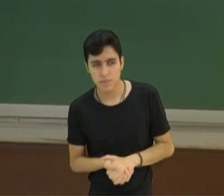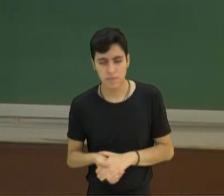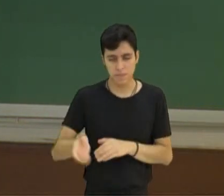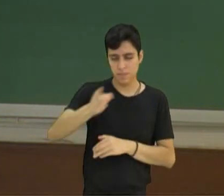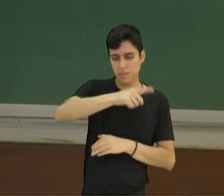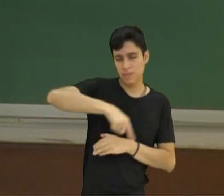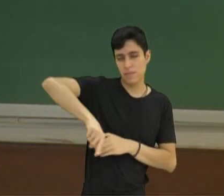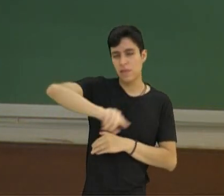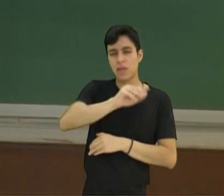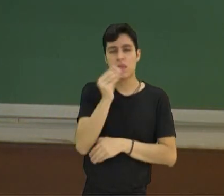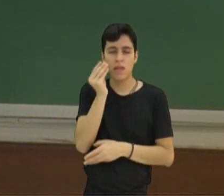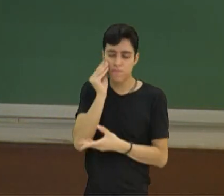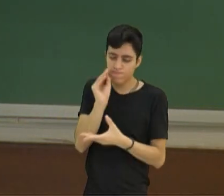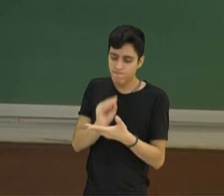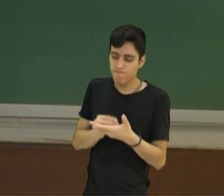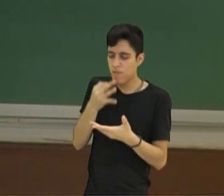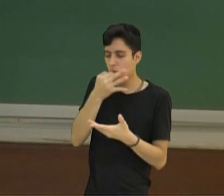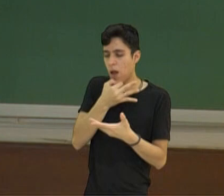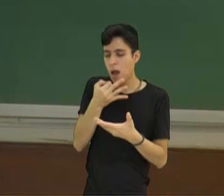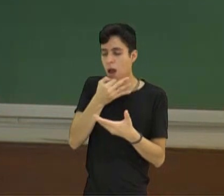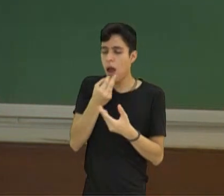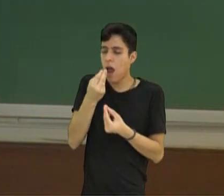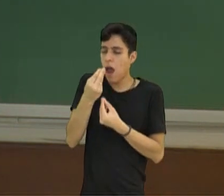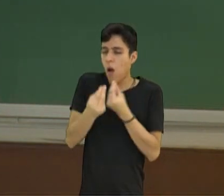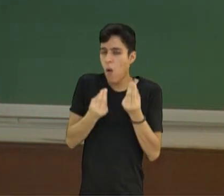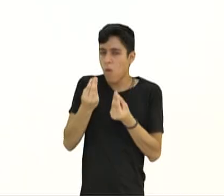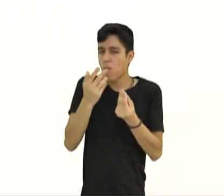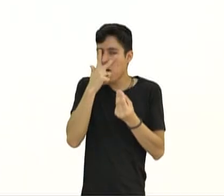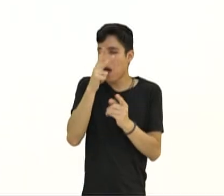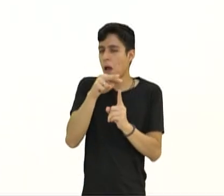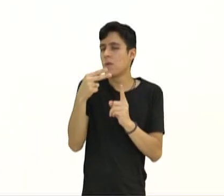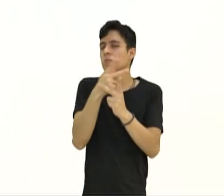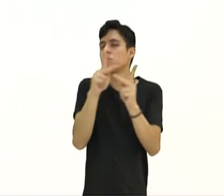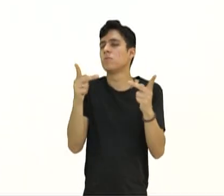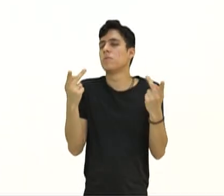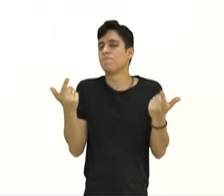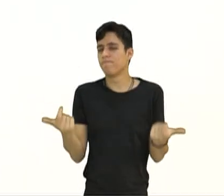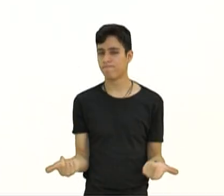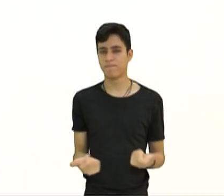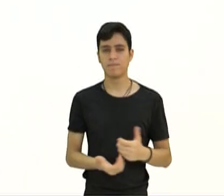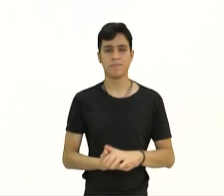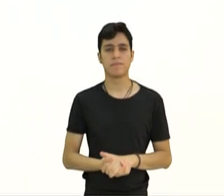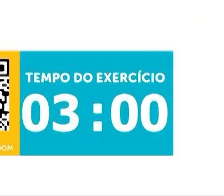também alguns argumentos relacionados ao seu posicionamento.